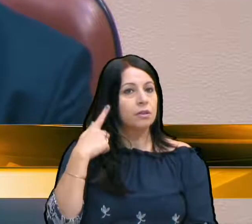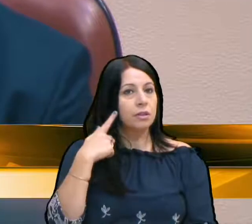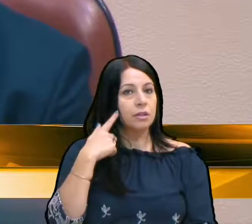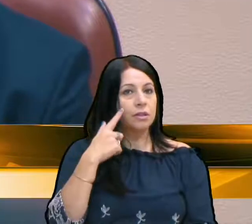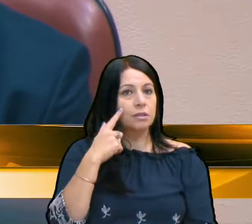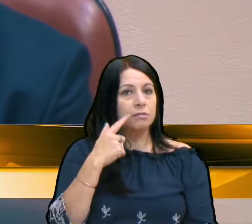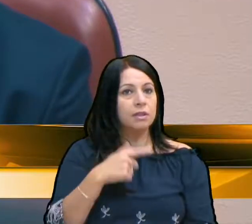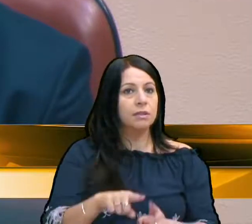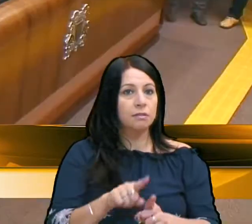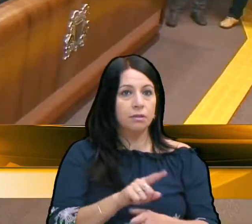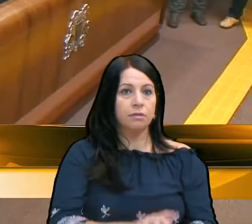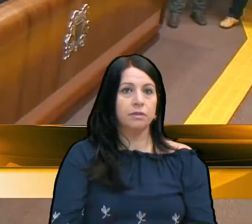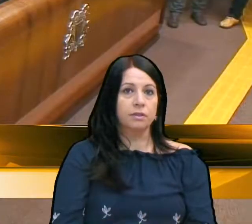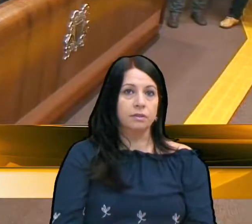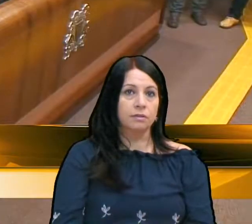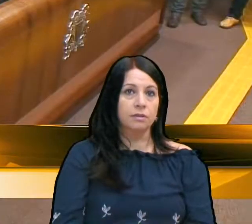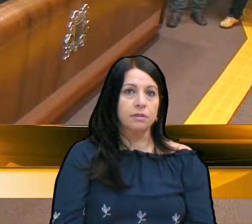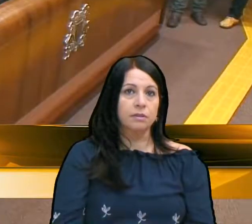Frisso, na sequência, vereadora Diló.